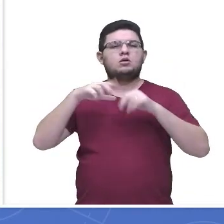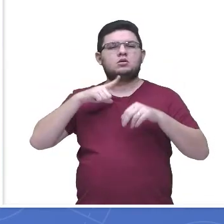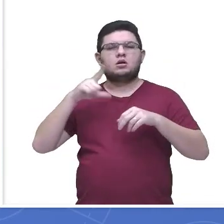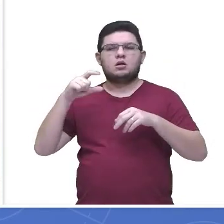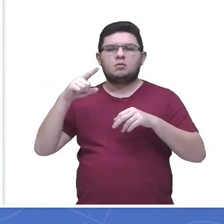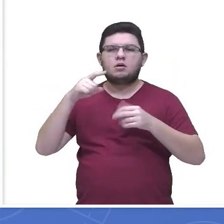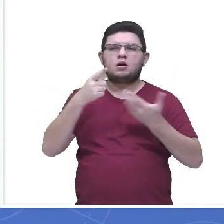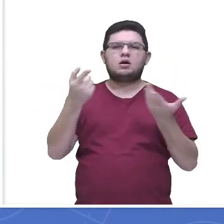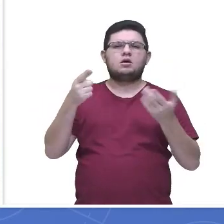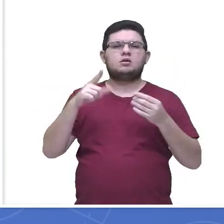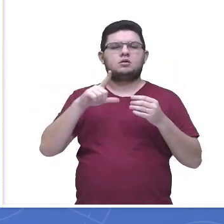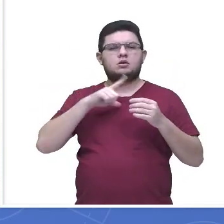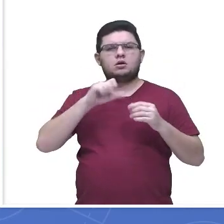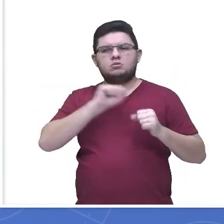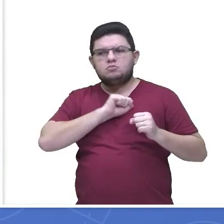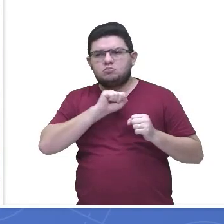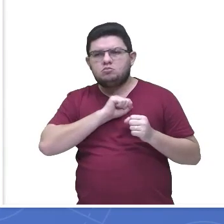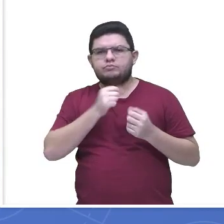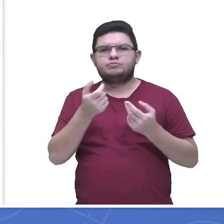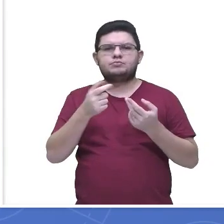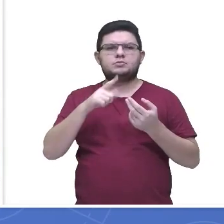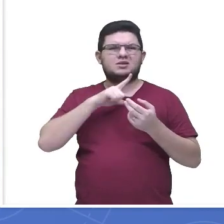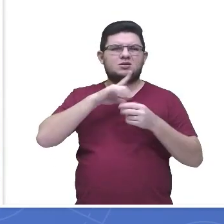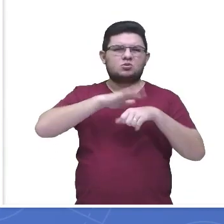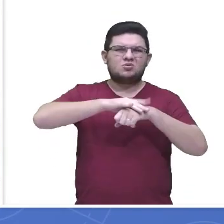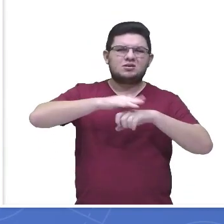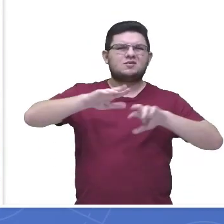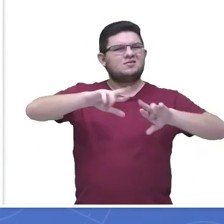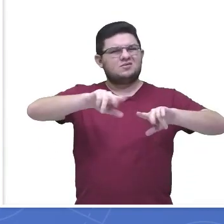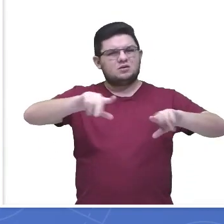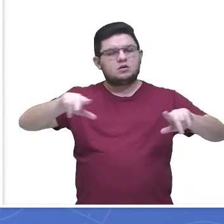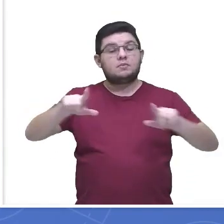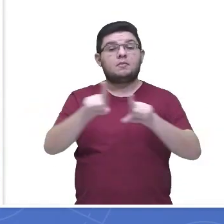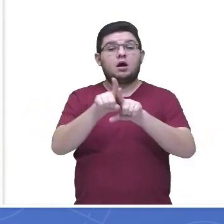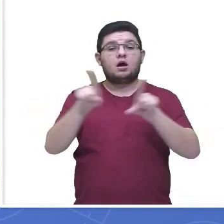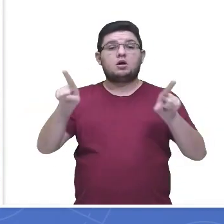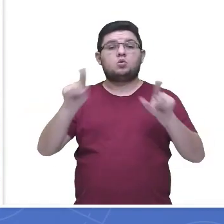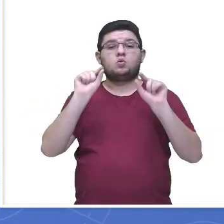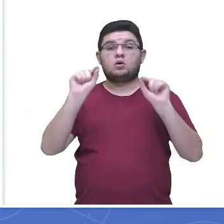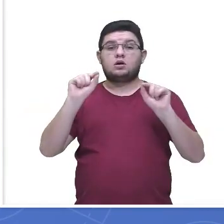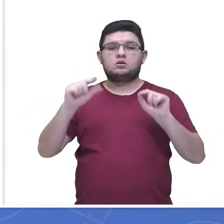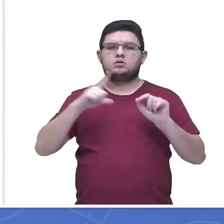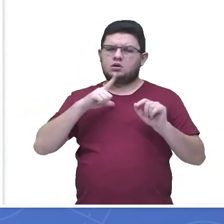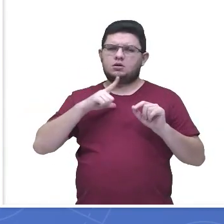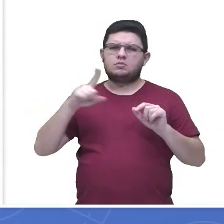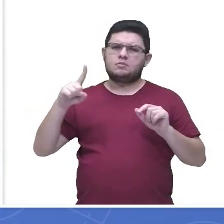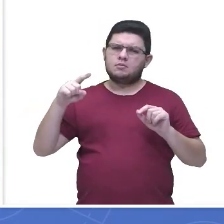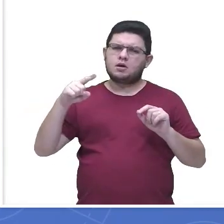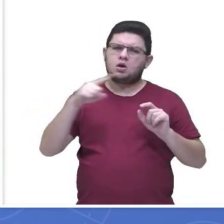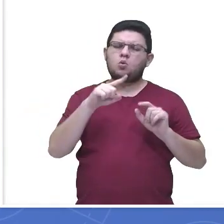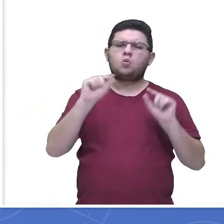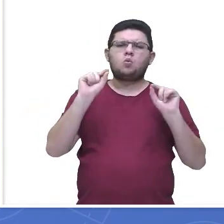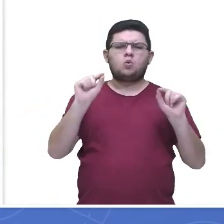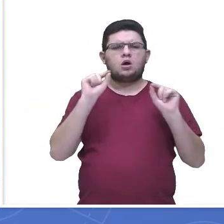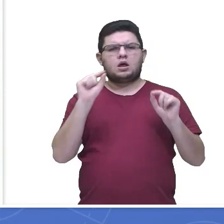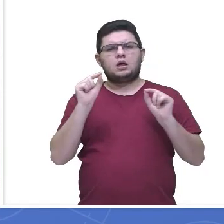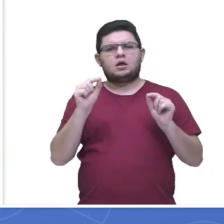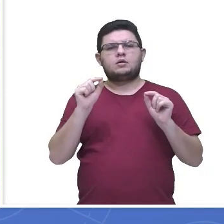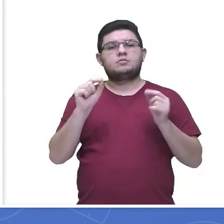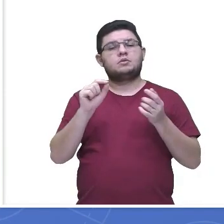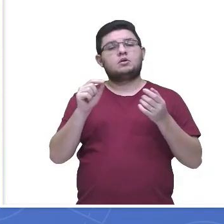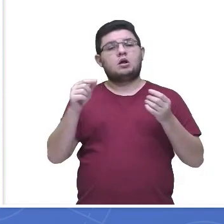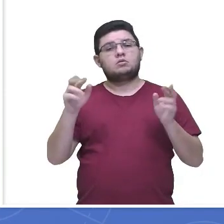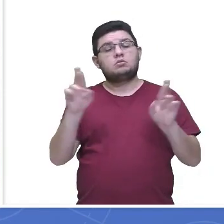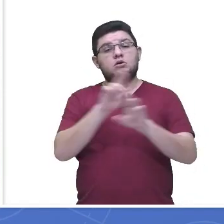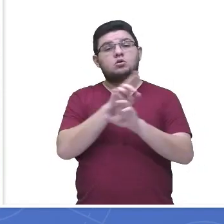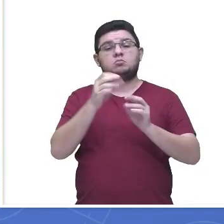da tuberculose, tem a bactéria de outras doenças, por exemplo. Mas também existem bactérias que estão associadas a coisas boas, né?